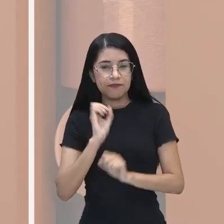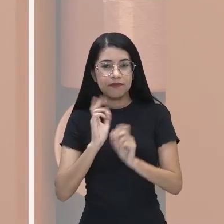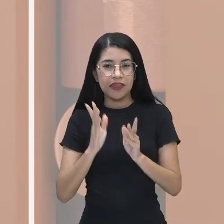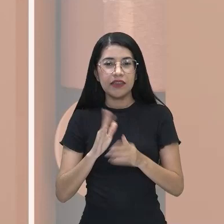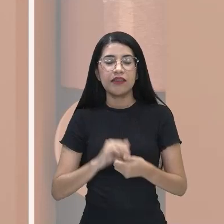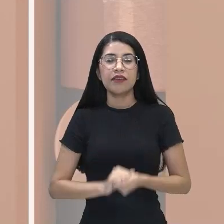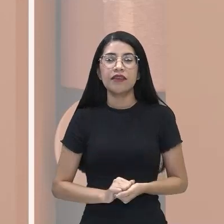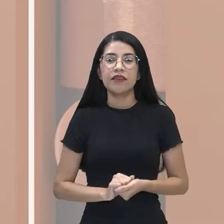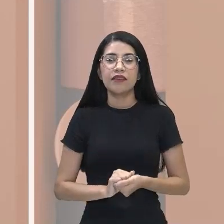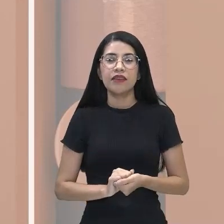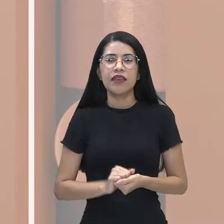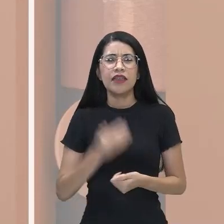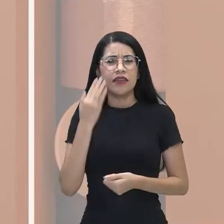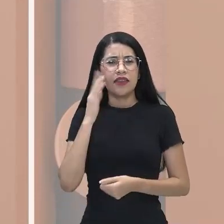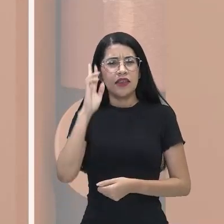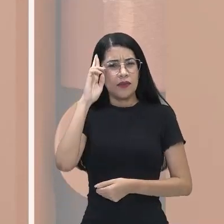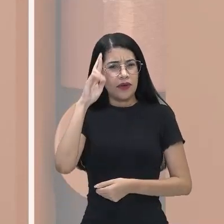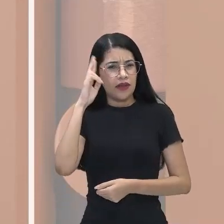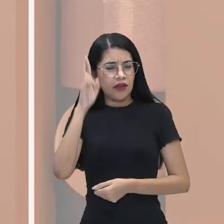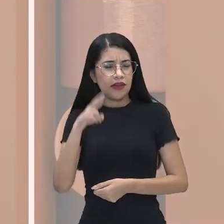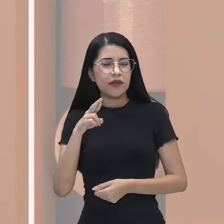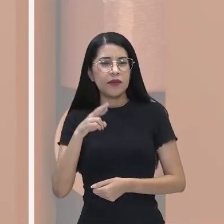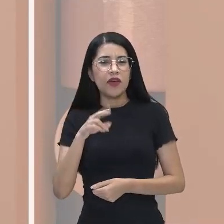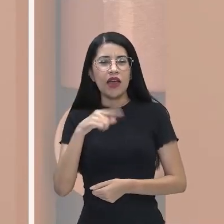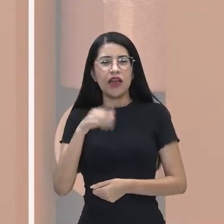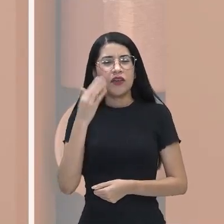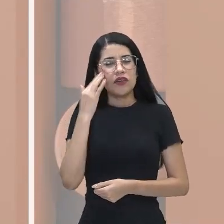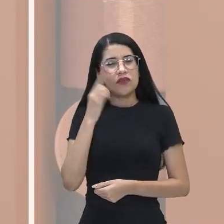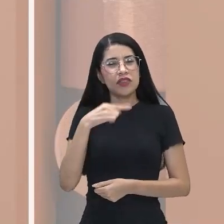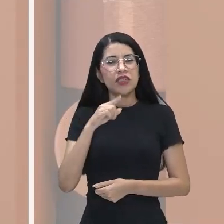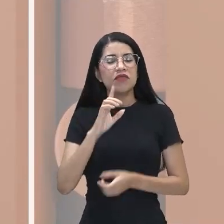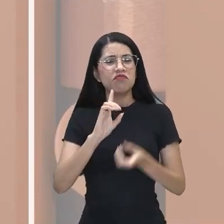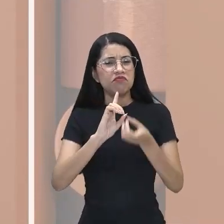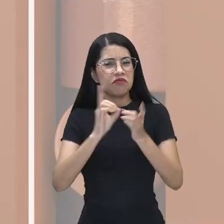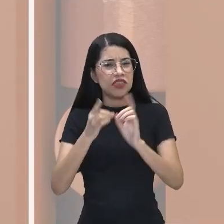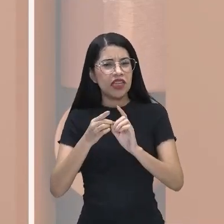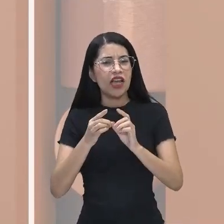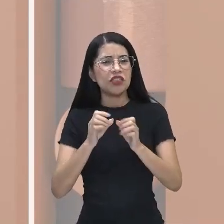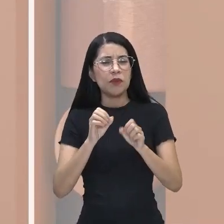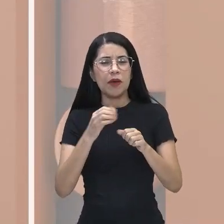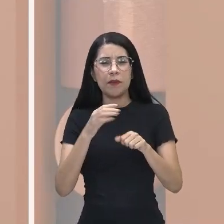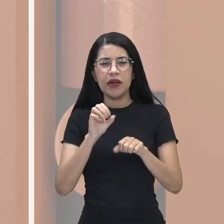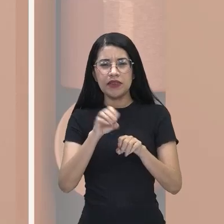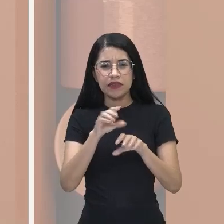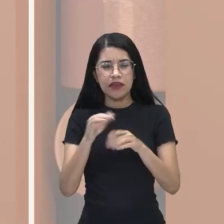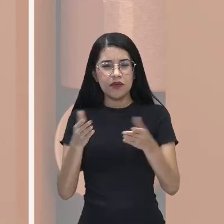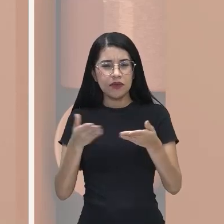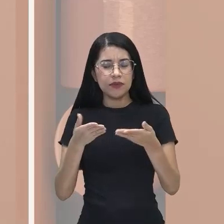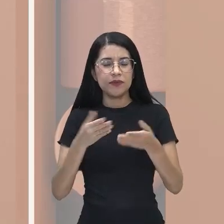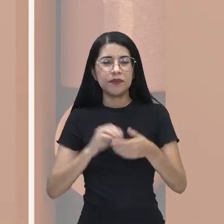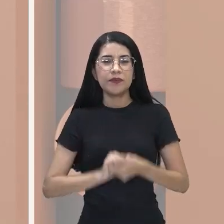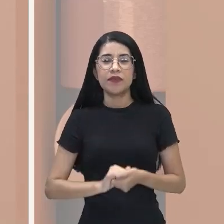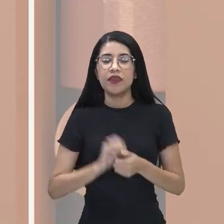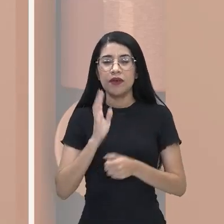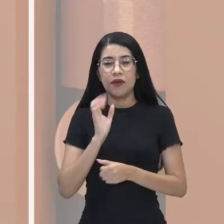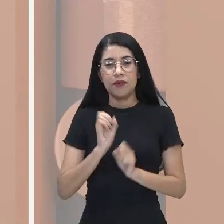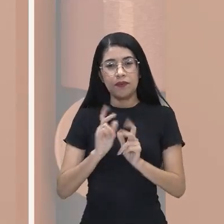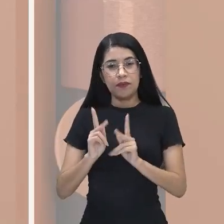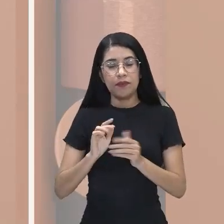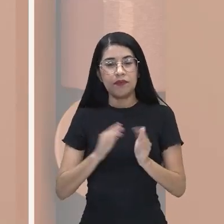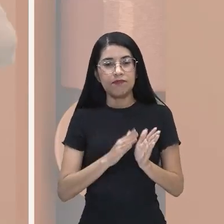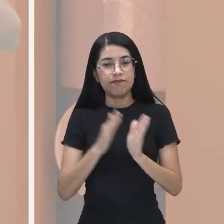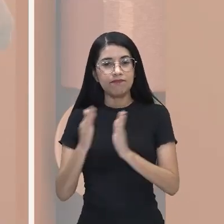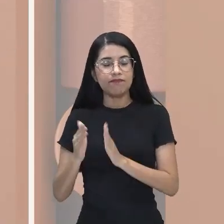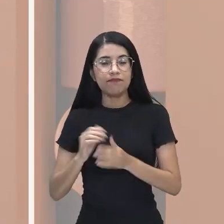um pouquinho o racionalismo? Eu acho que eu tentei ser o mais didático possível aqui para vocês. Tá bom, então? Beleza, então. Vamos fazer